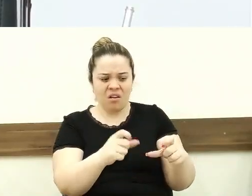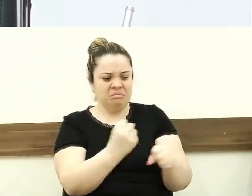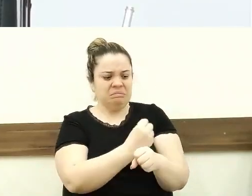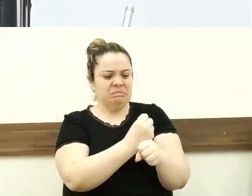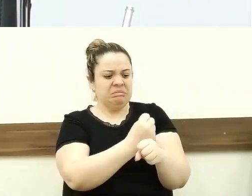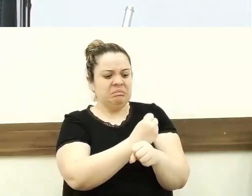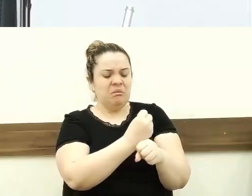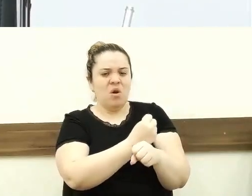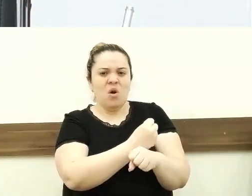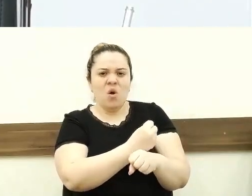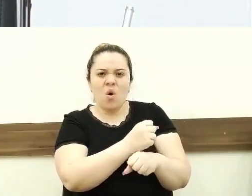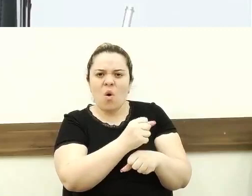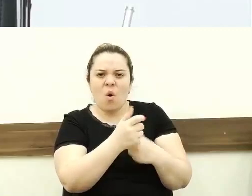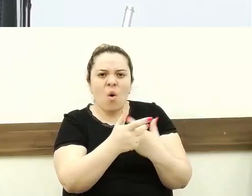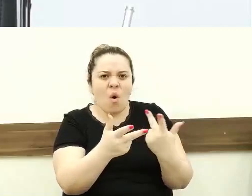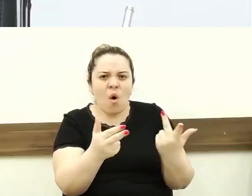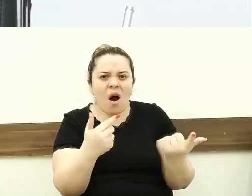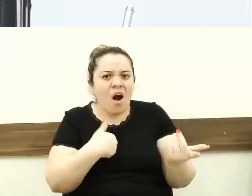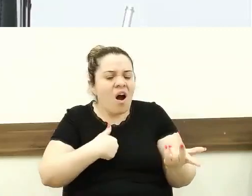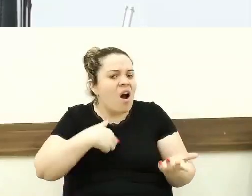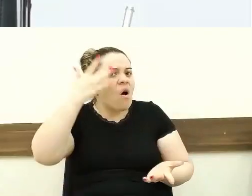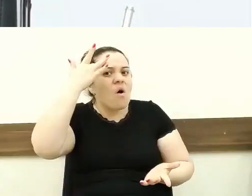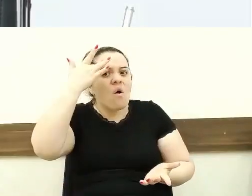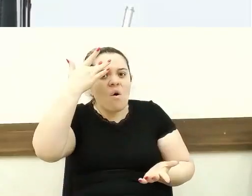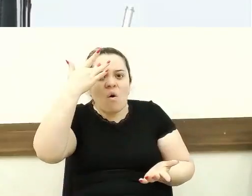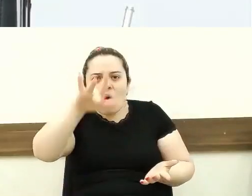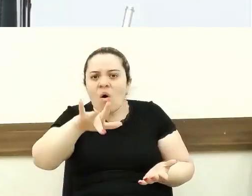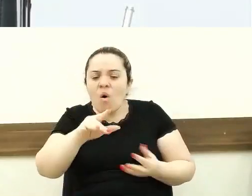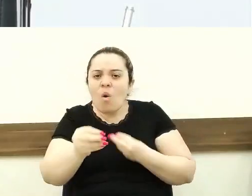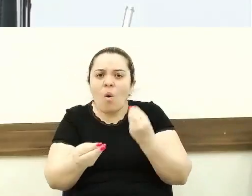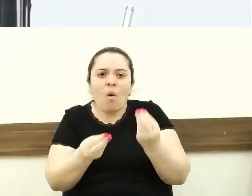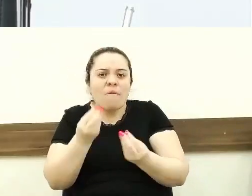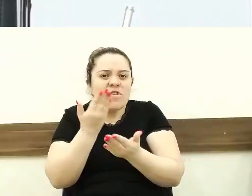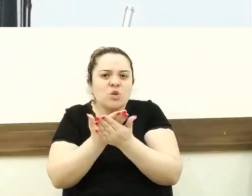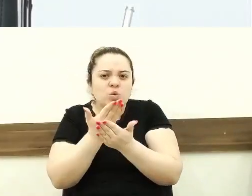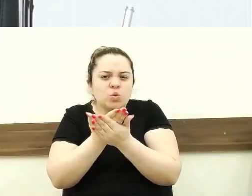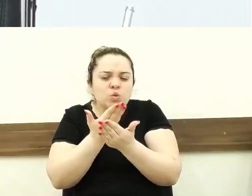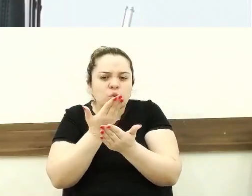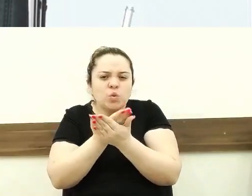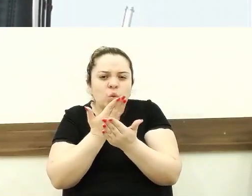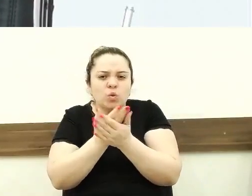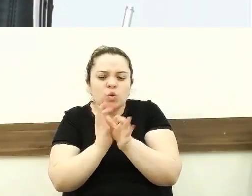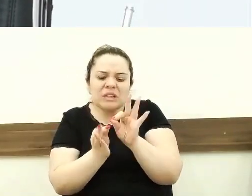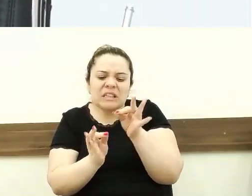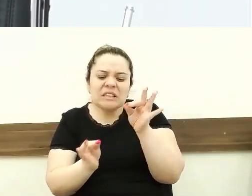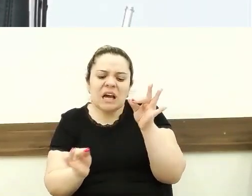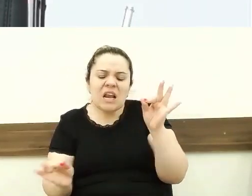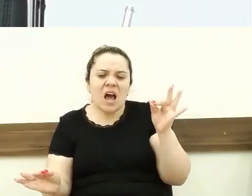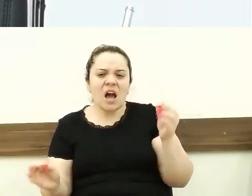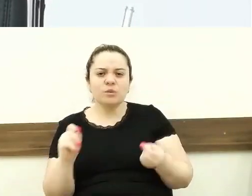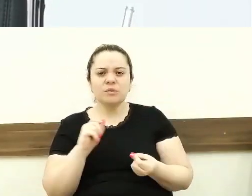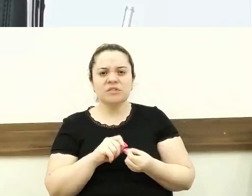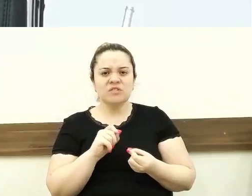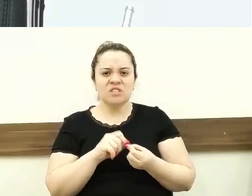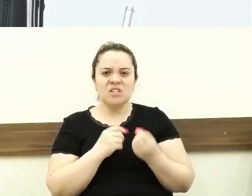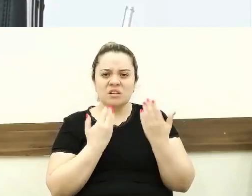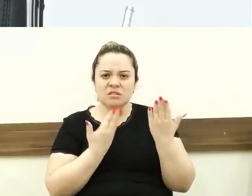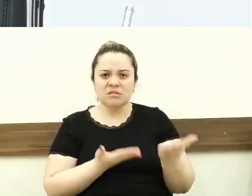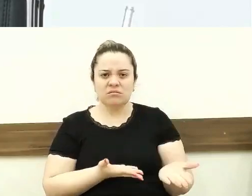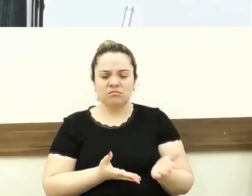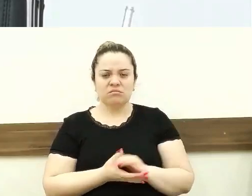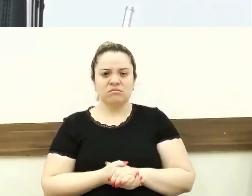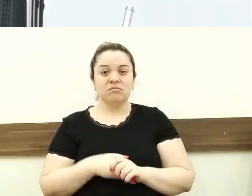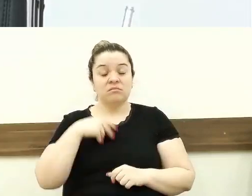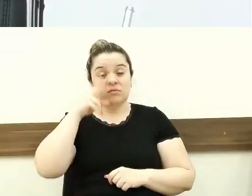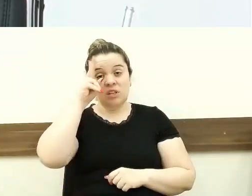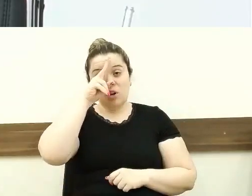maneira fizeram um estudo detalhado a respeito para que fizessem isso. Eu recordo muito bem, a penúltima